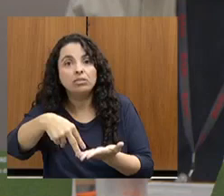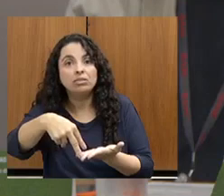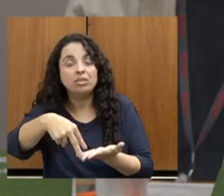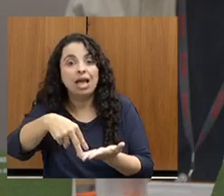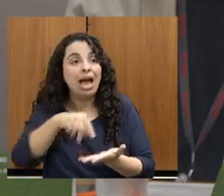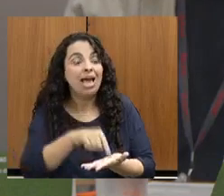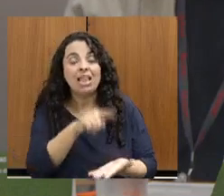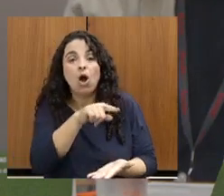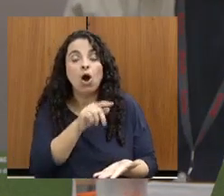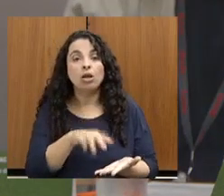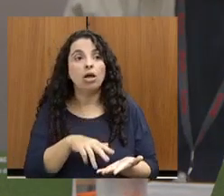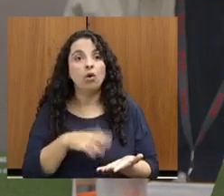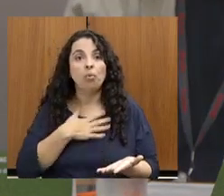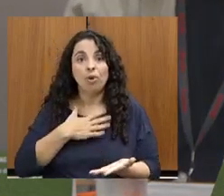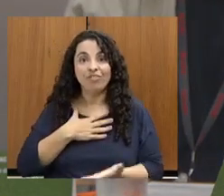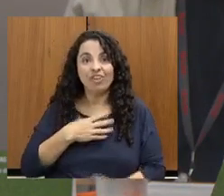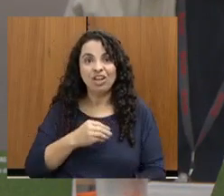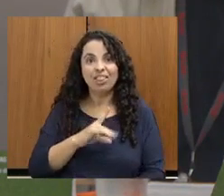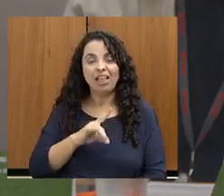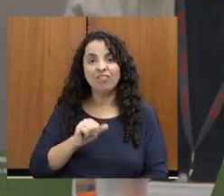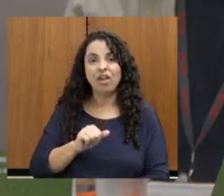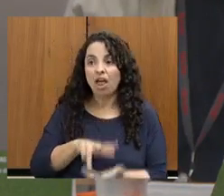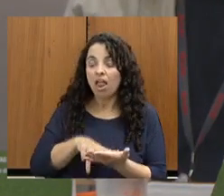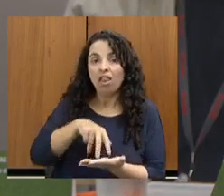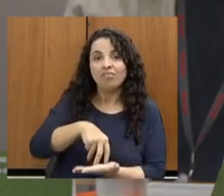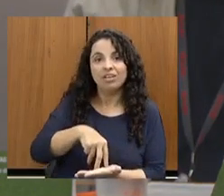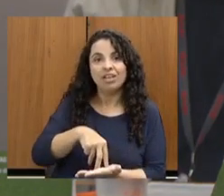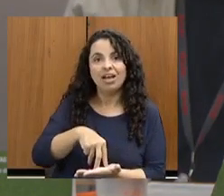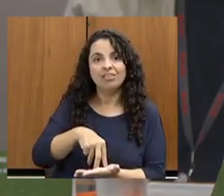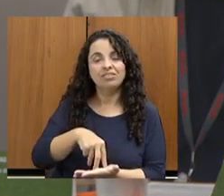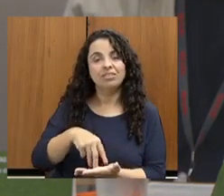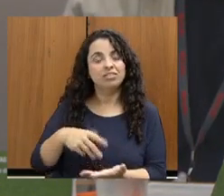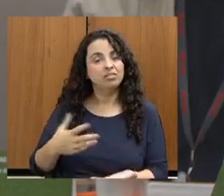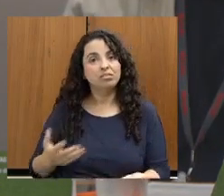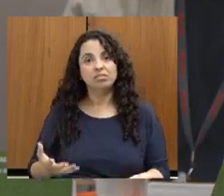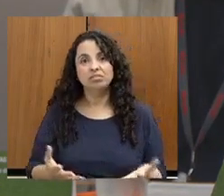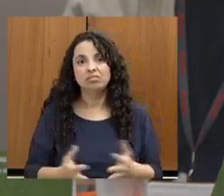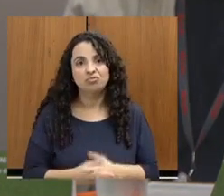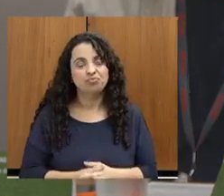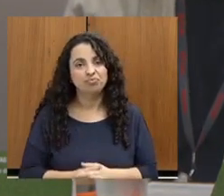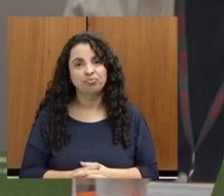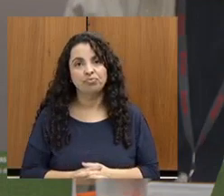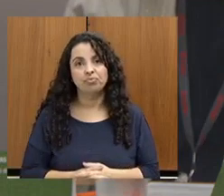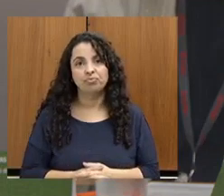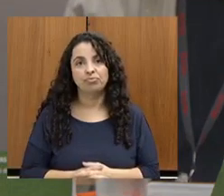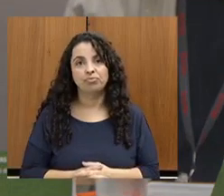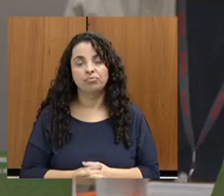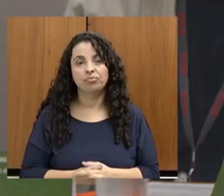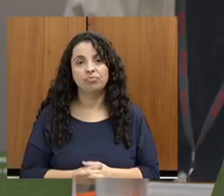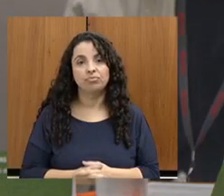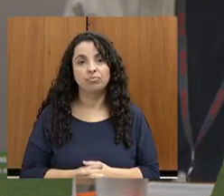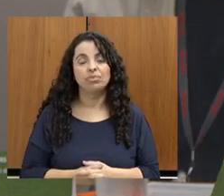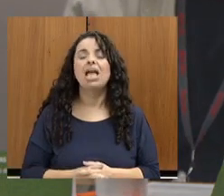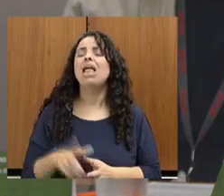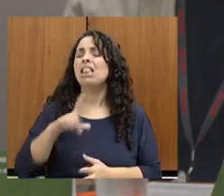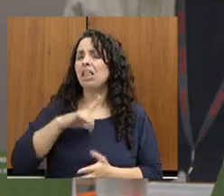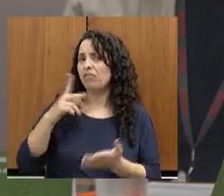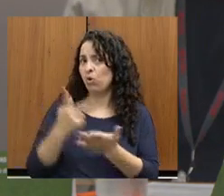Na viagem para tirar dentes, acontecida no meio do ano, não vou mencionar o nome dos alunos por respeito,